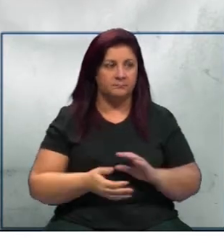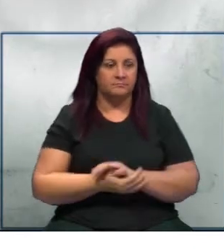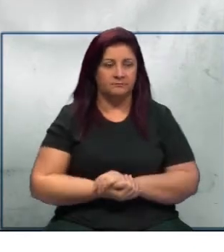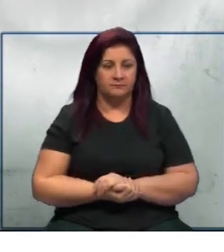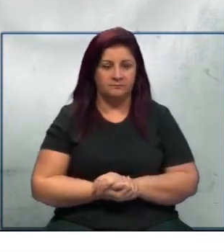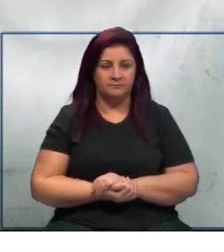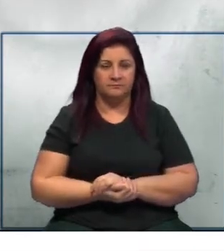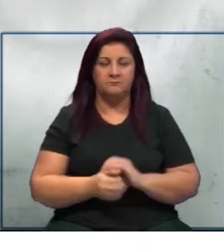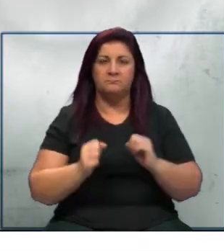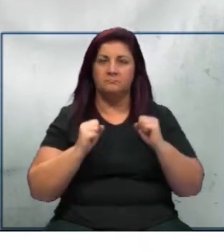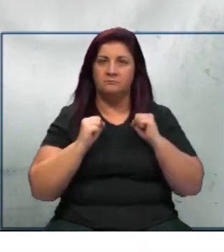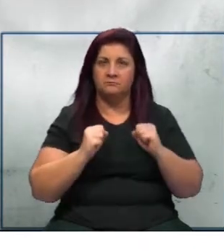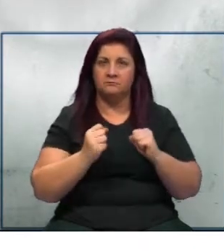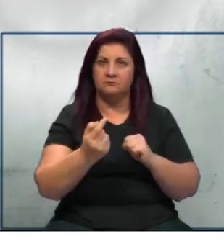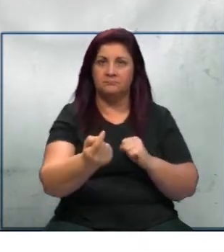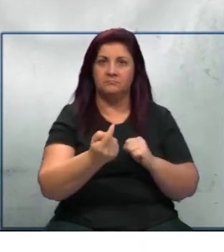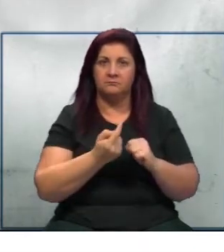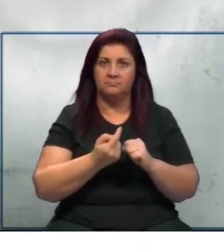Pode vir,